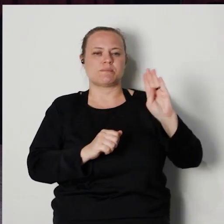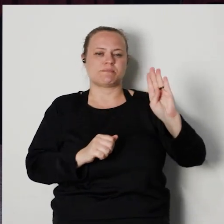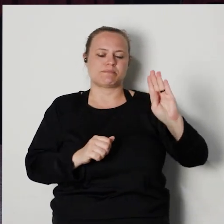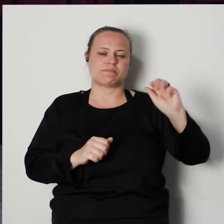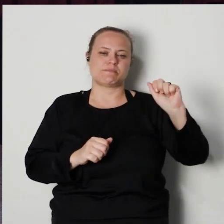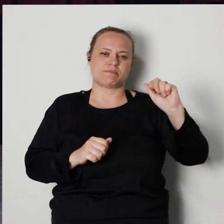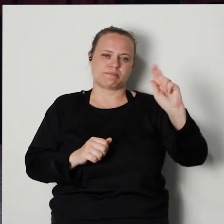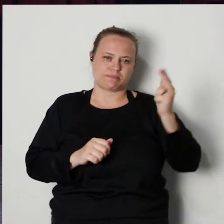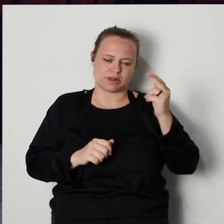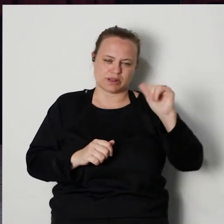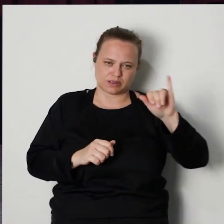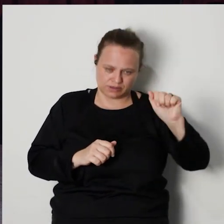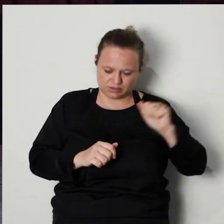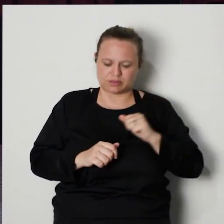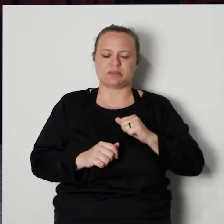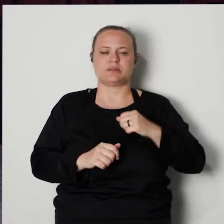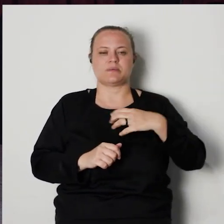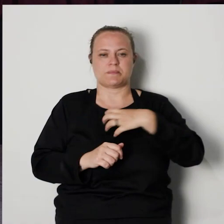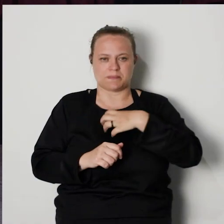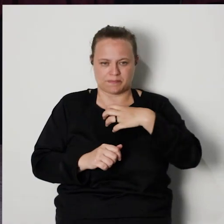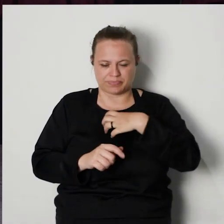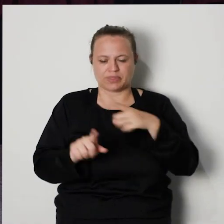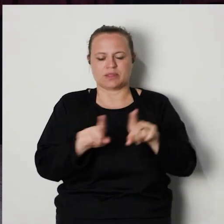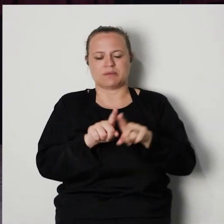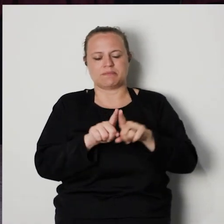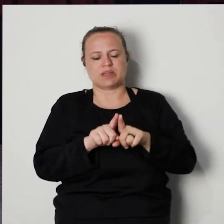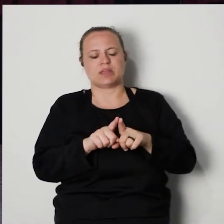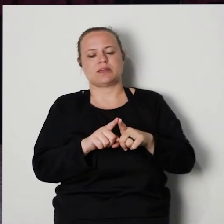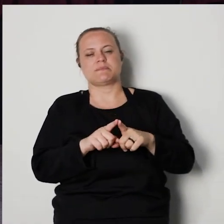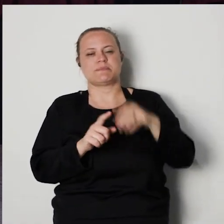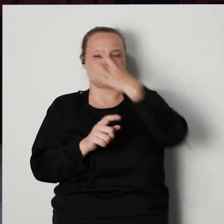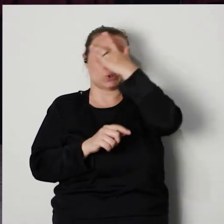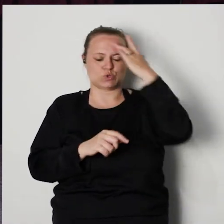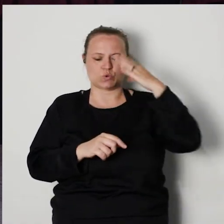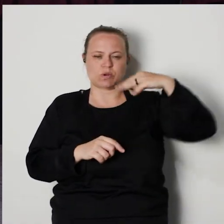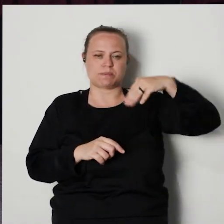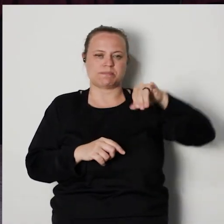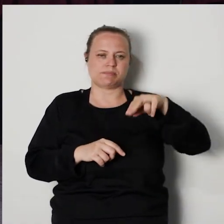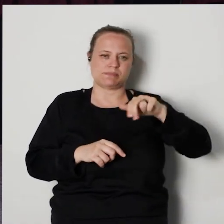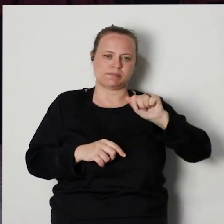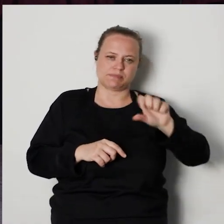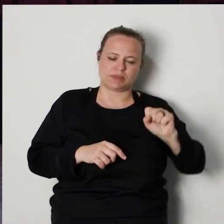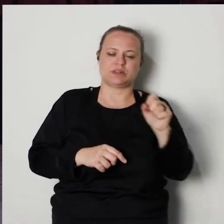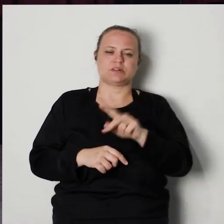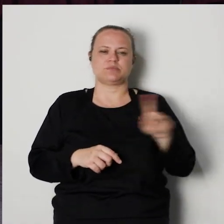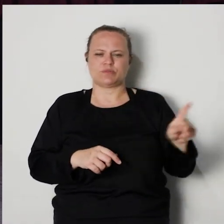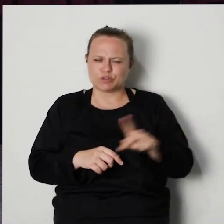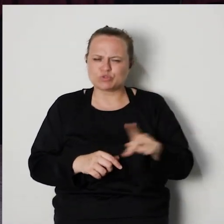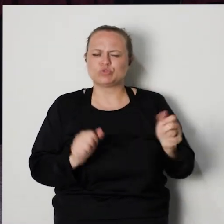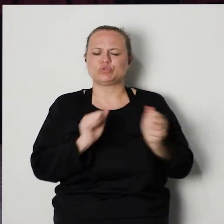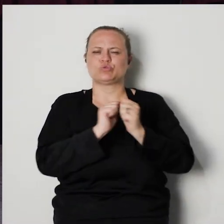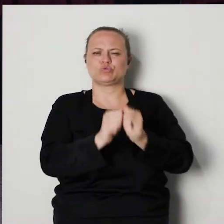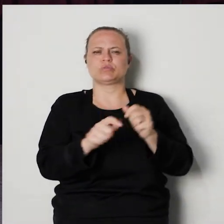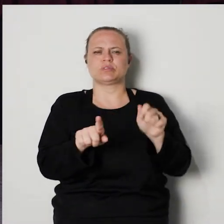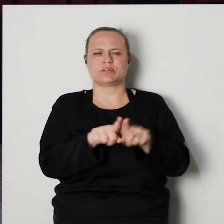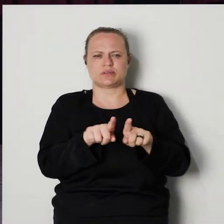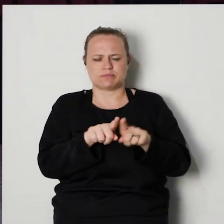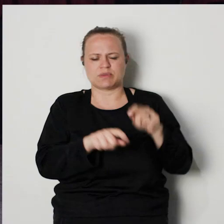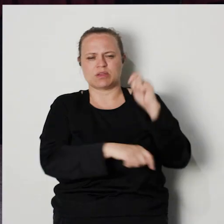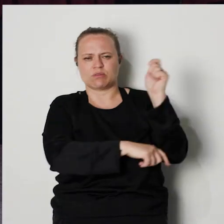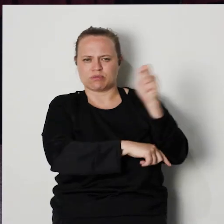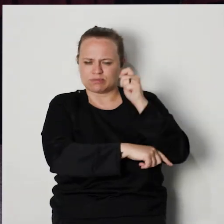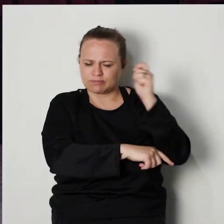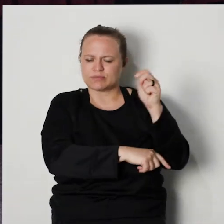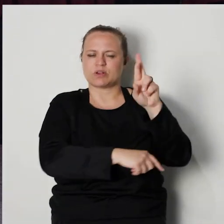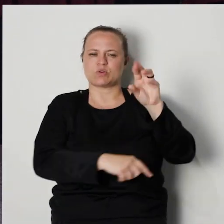no caso, fecha depois de 4 anos, junto com a Federal da Bahia, Federal do Recôncavo Baiano,